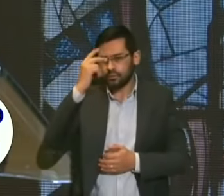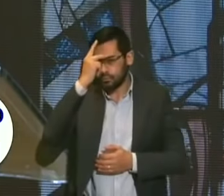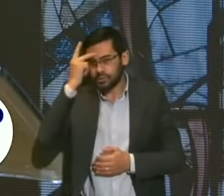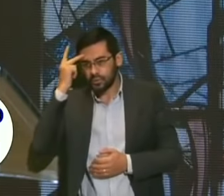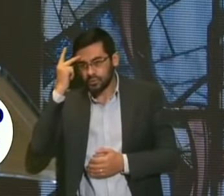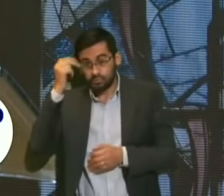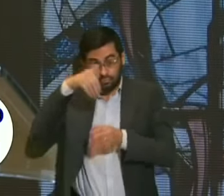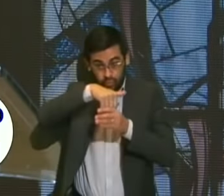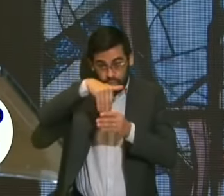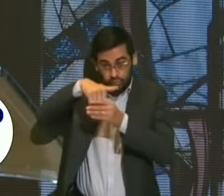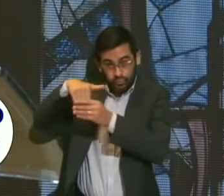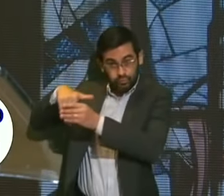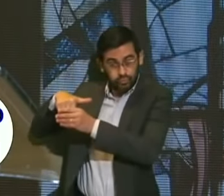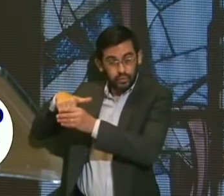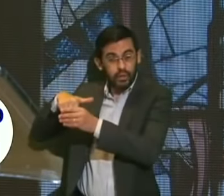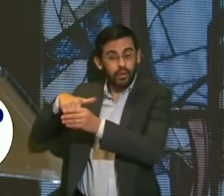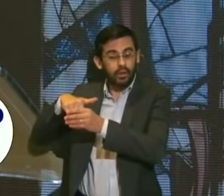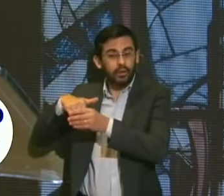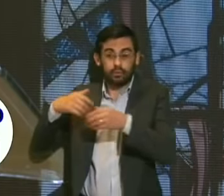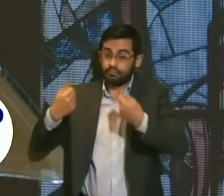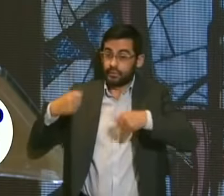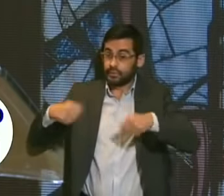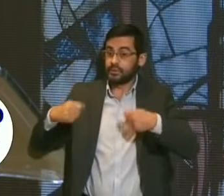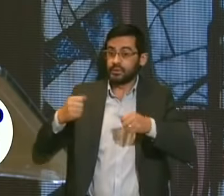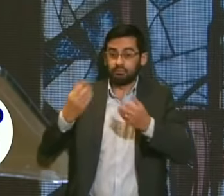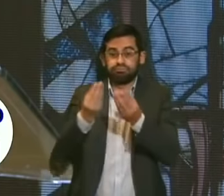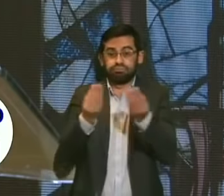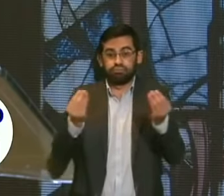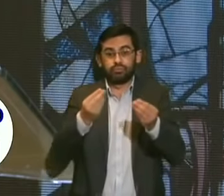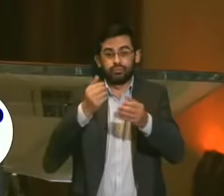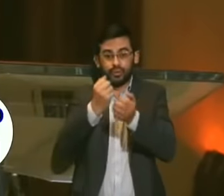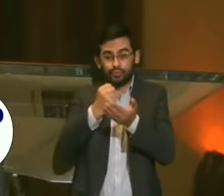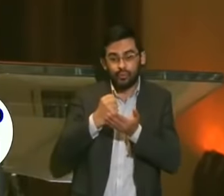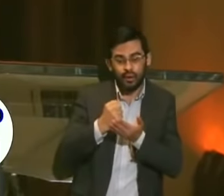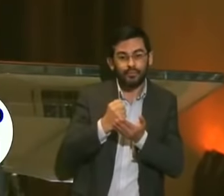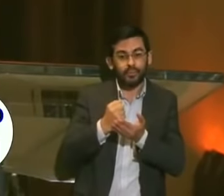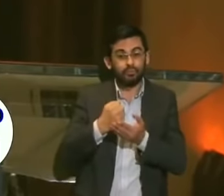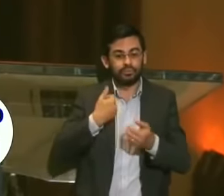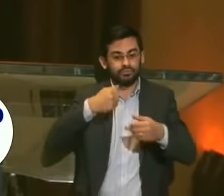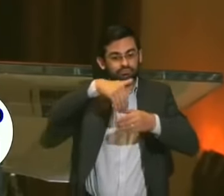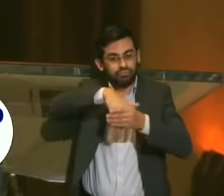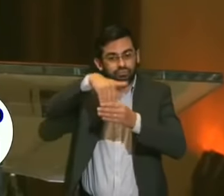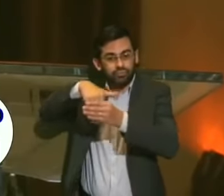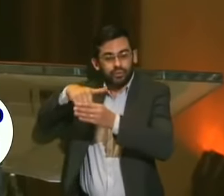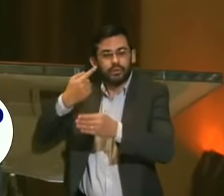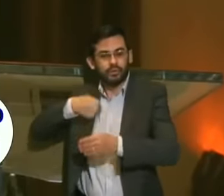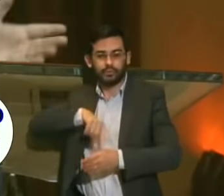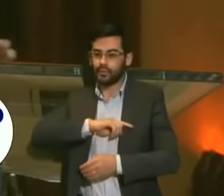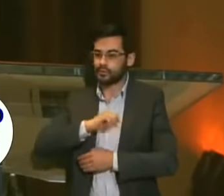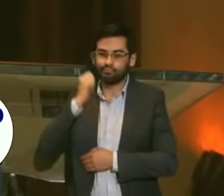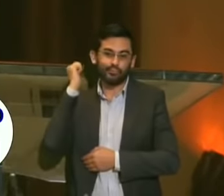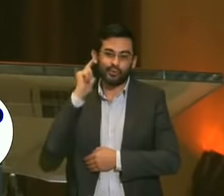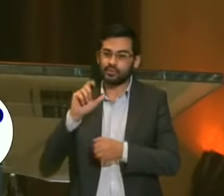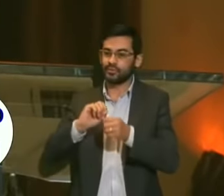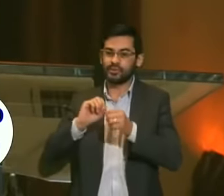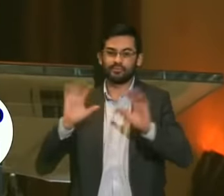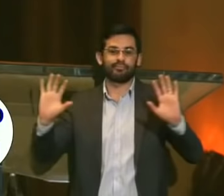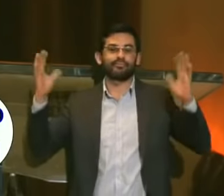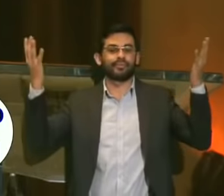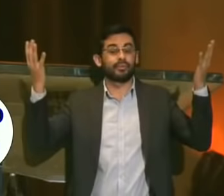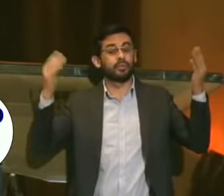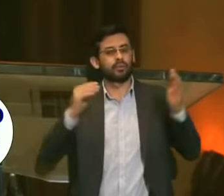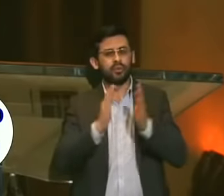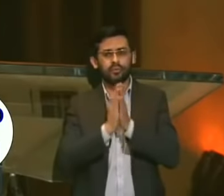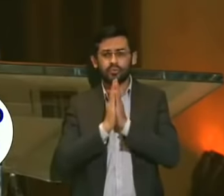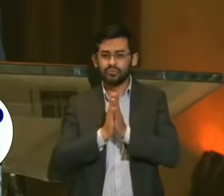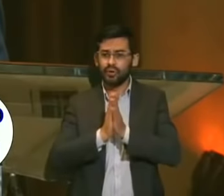alguma coisa, de pessoas que acessem o portal e votem, tá? A gente não poderá fazer essa festa. Então